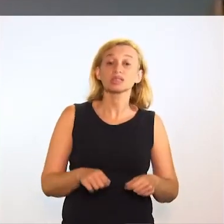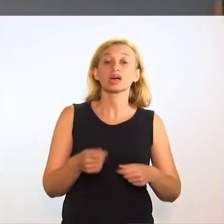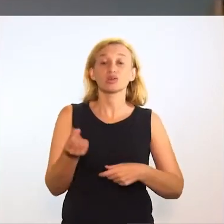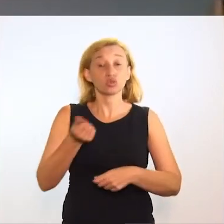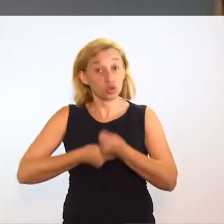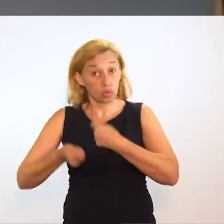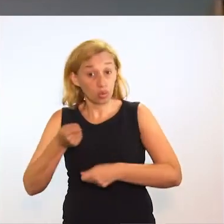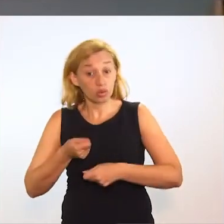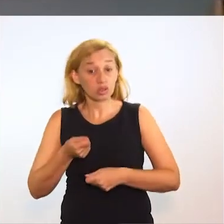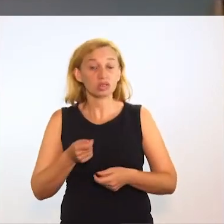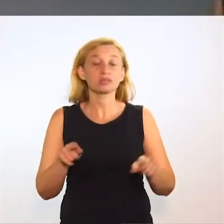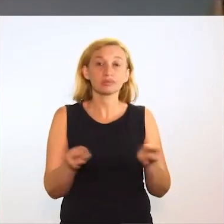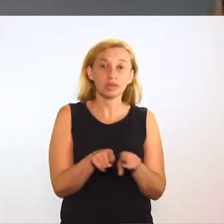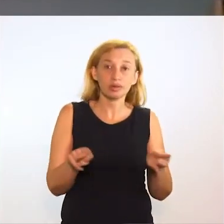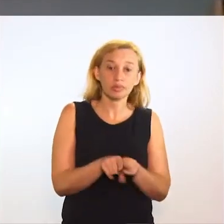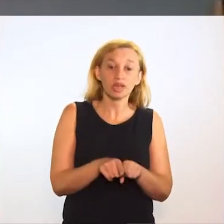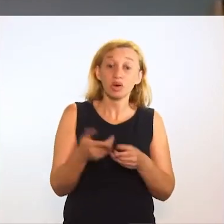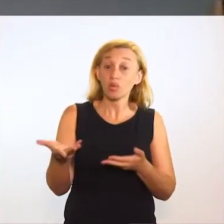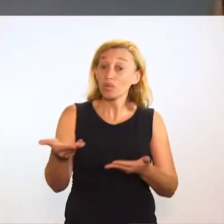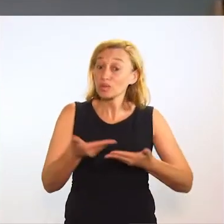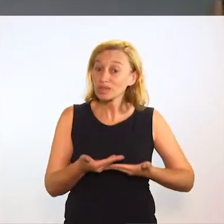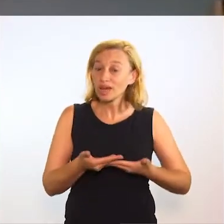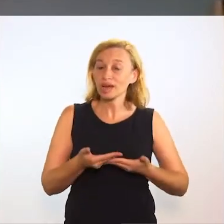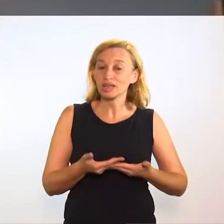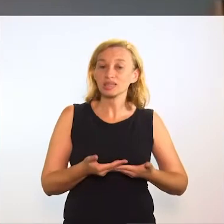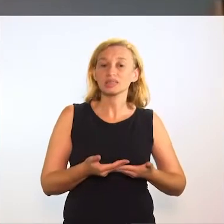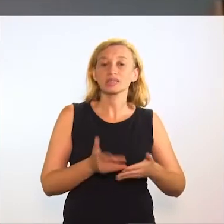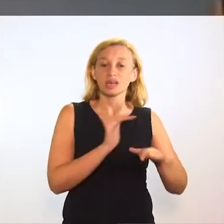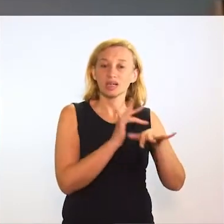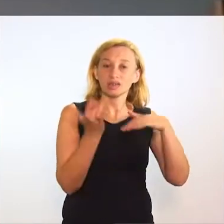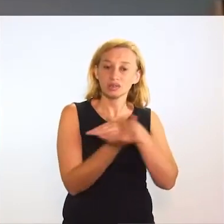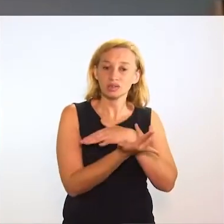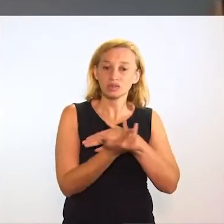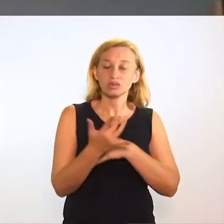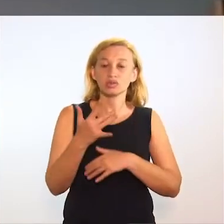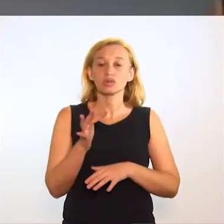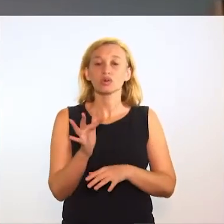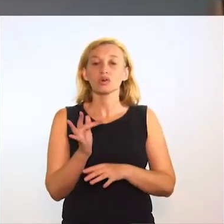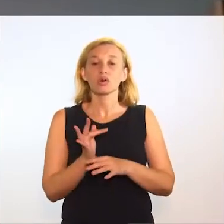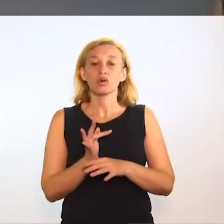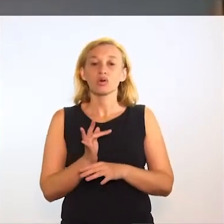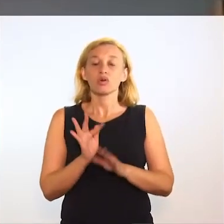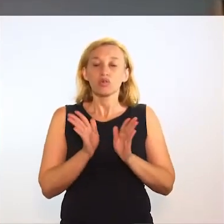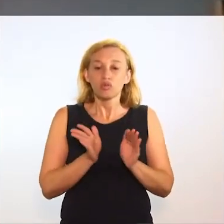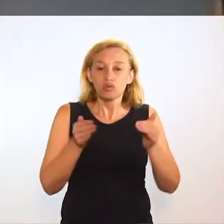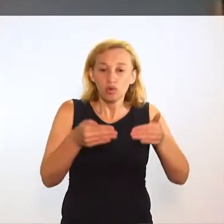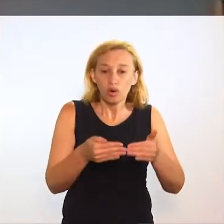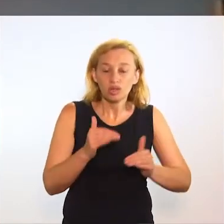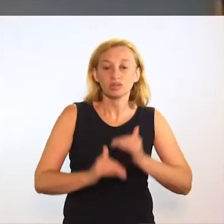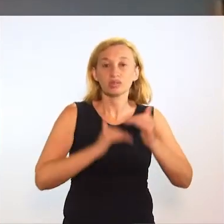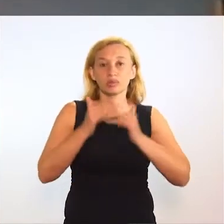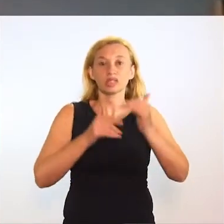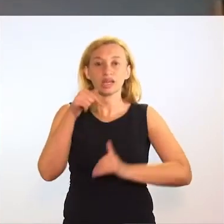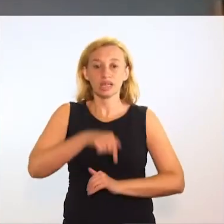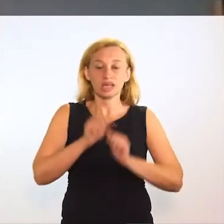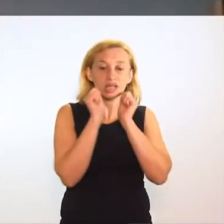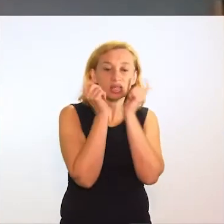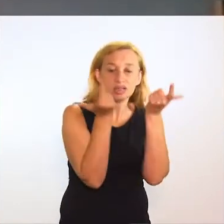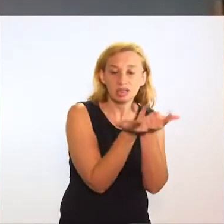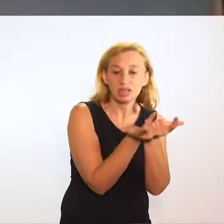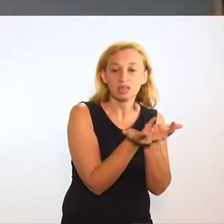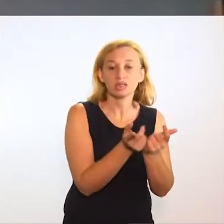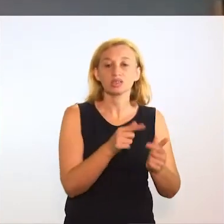de potencializar novos negócios. E também convidá-los para acessar as redes sociais do Fórum de Desenvolvimento aqui da